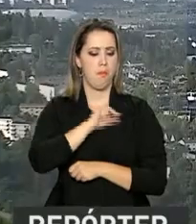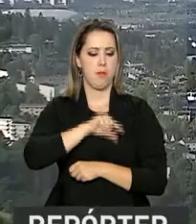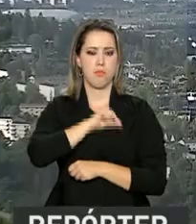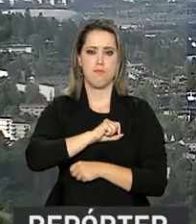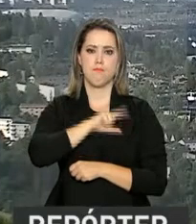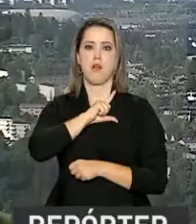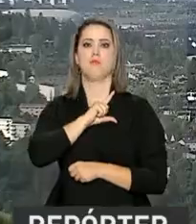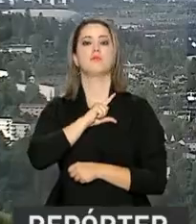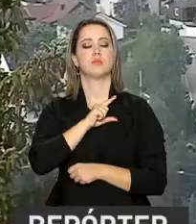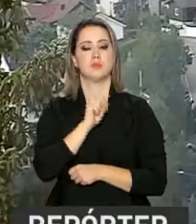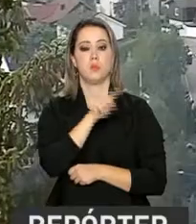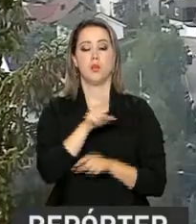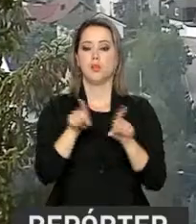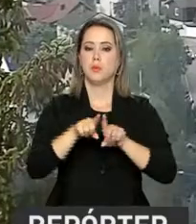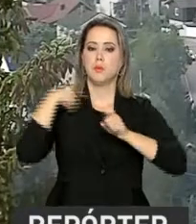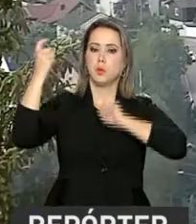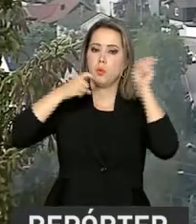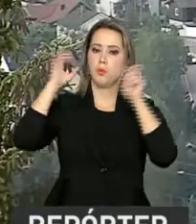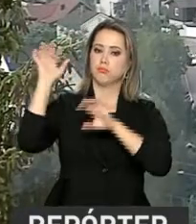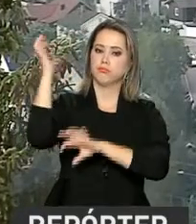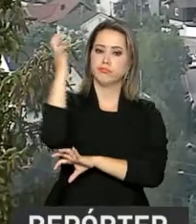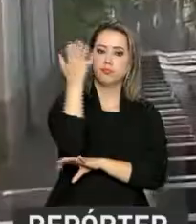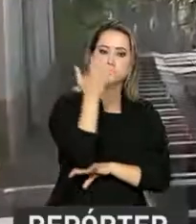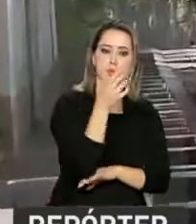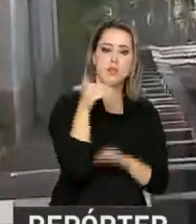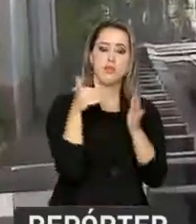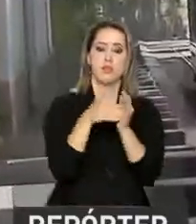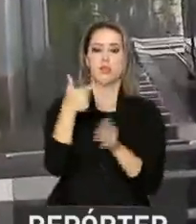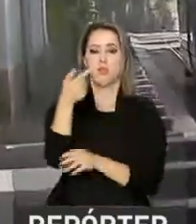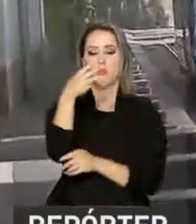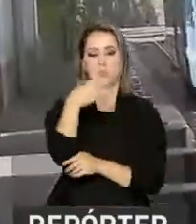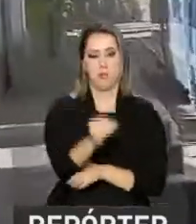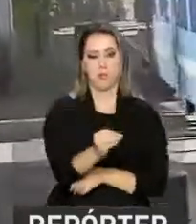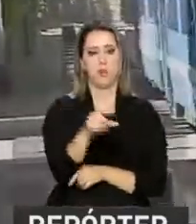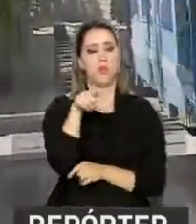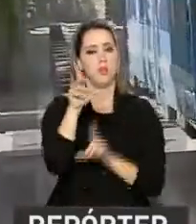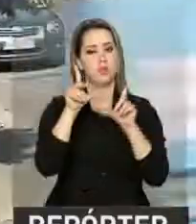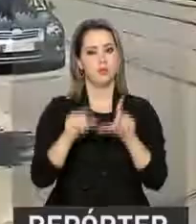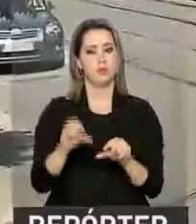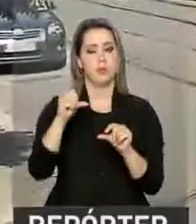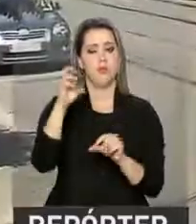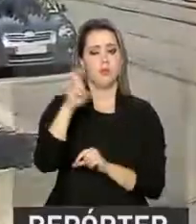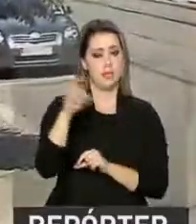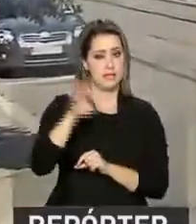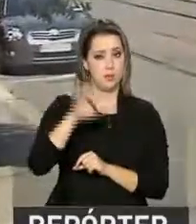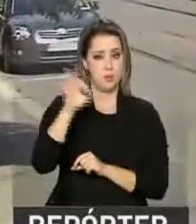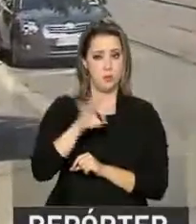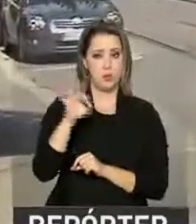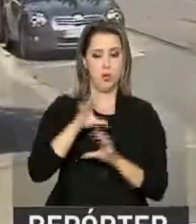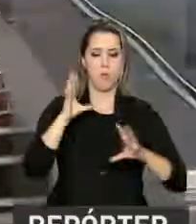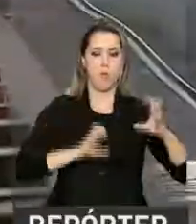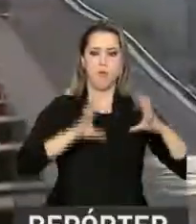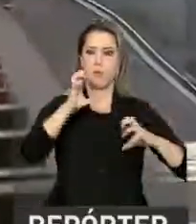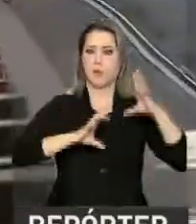país também se preocupa com o meio ambiente até 2030 quer reduzir em 95 por cento as emissões de gases de efeito